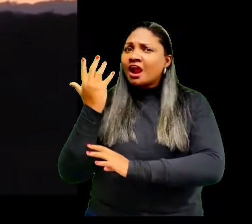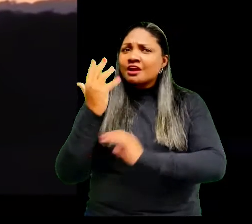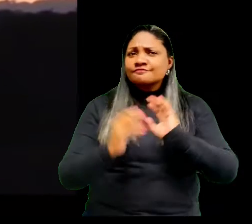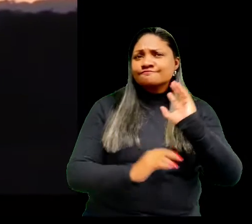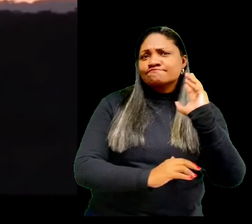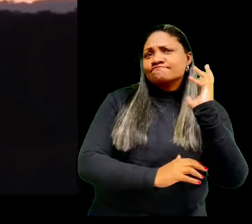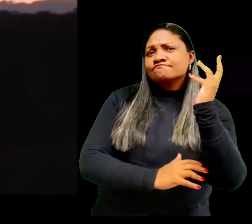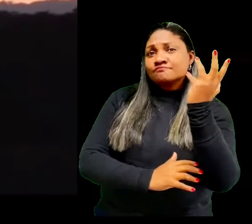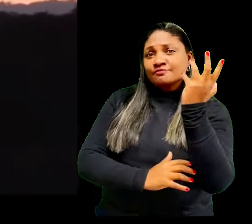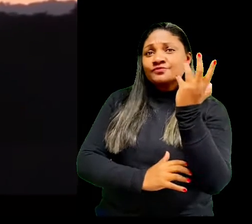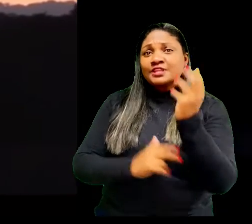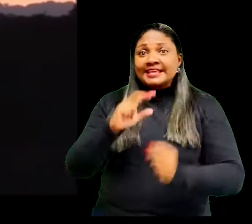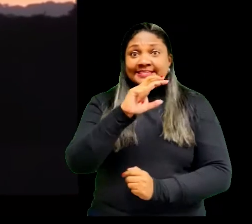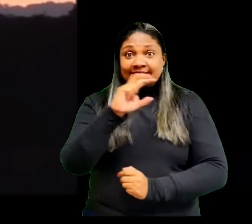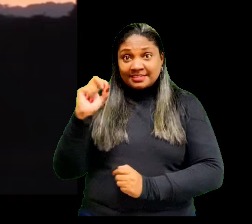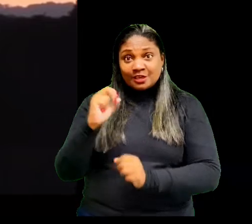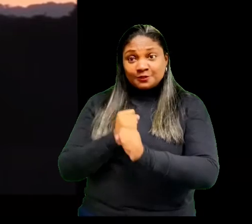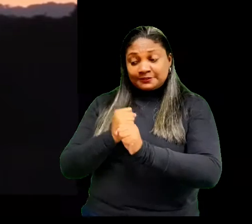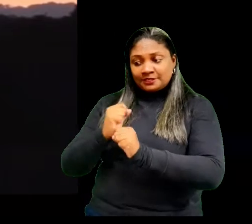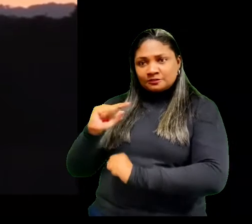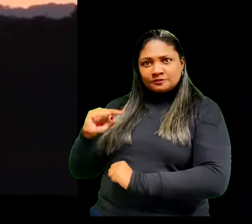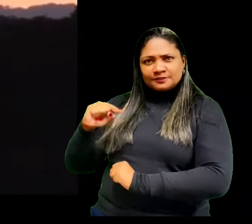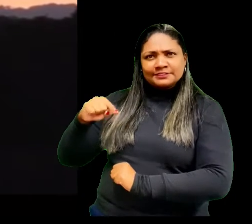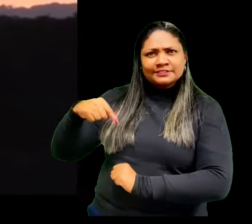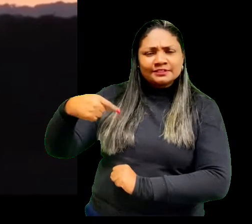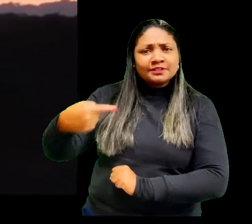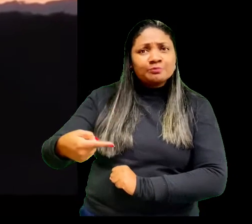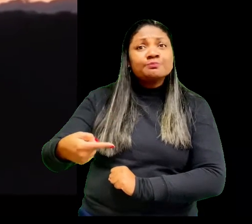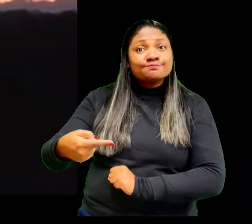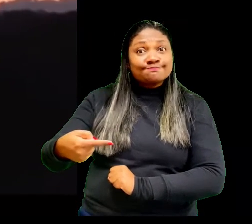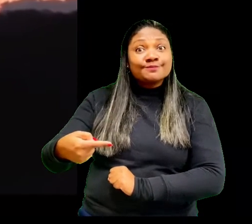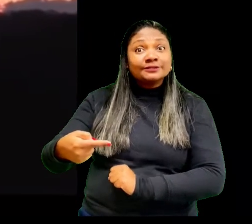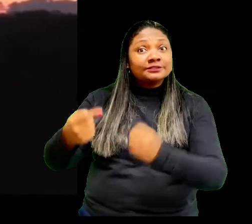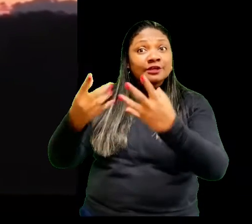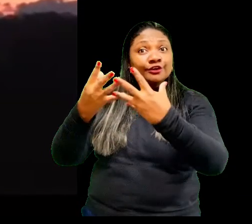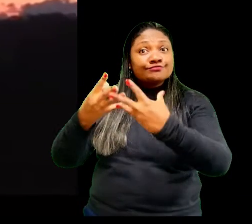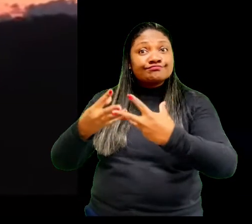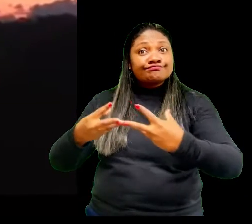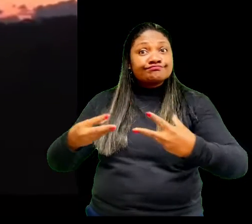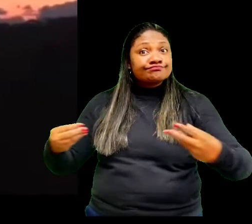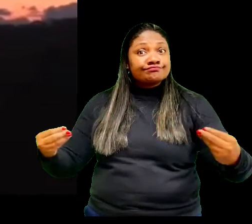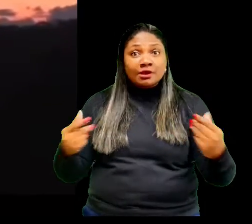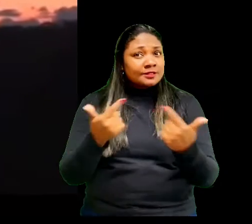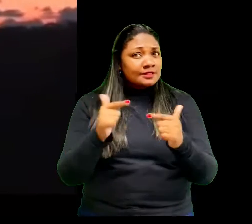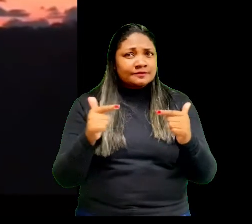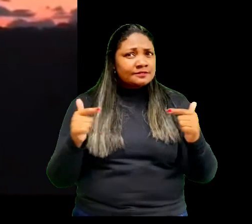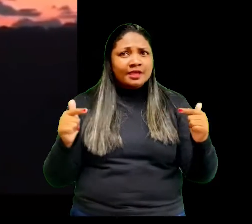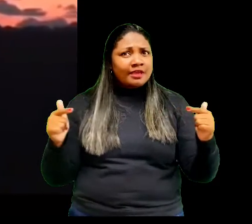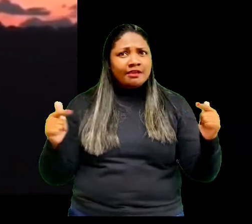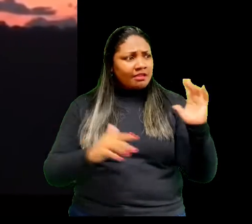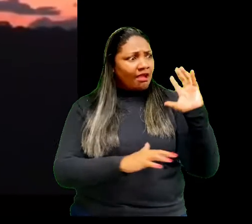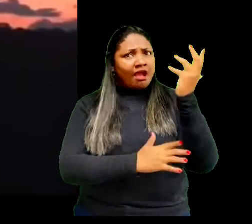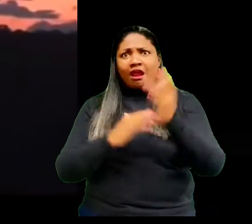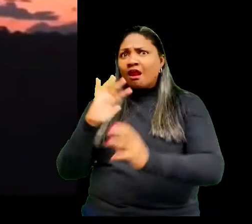arvoredos. 500 anos depois, não existem mais